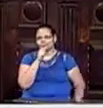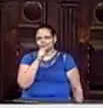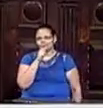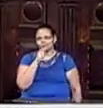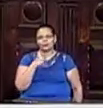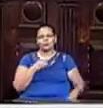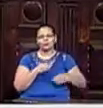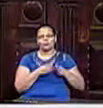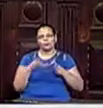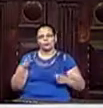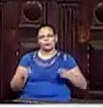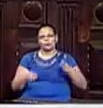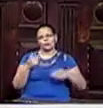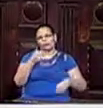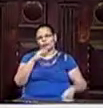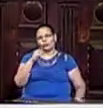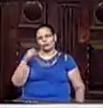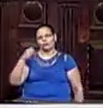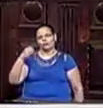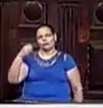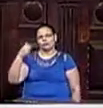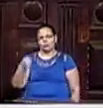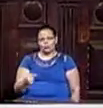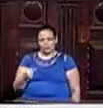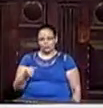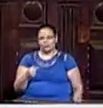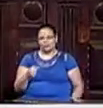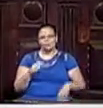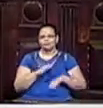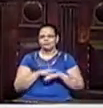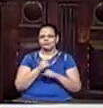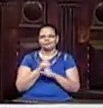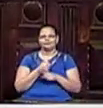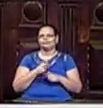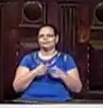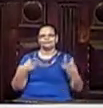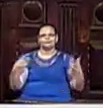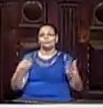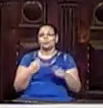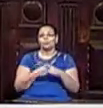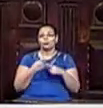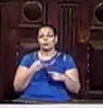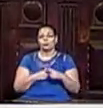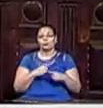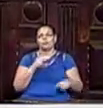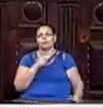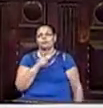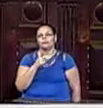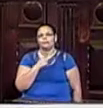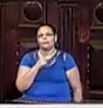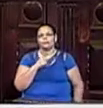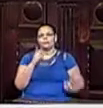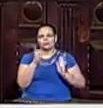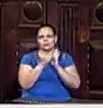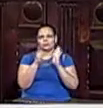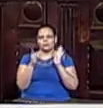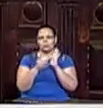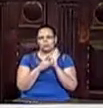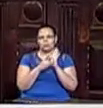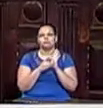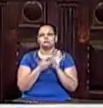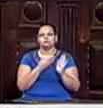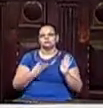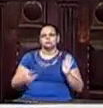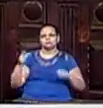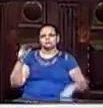período 2007, foi gigantesca nesse estado, porque houve um decreto do